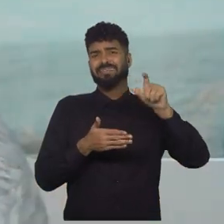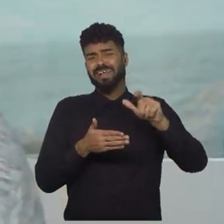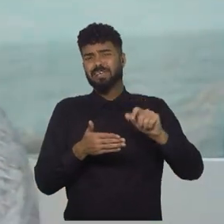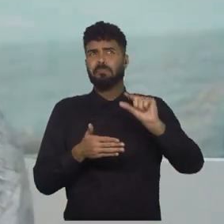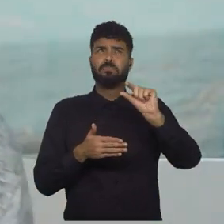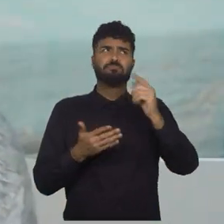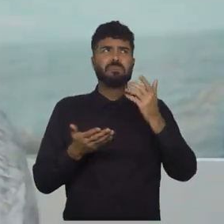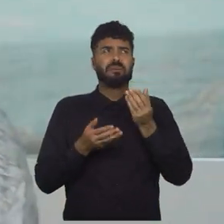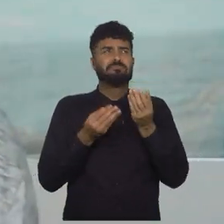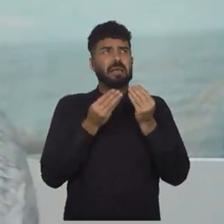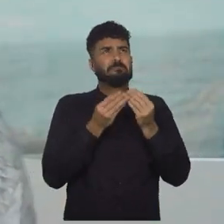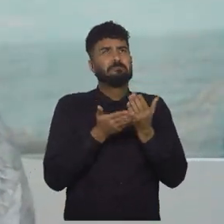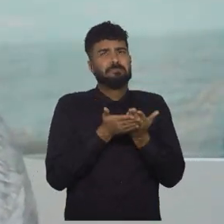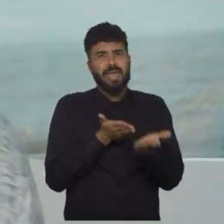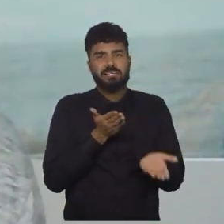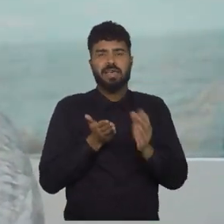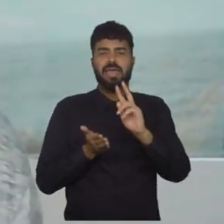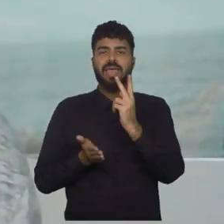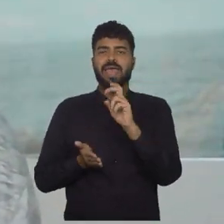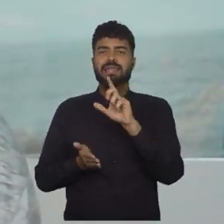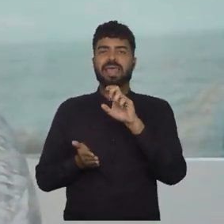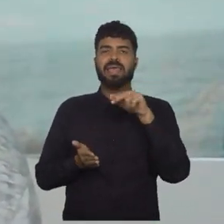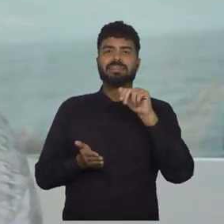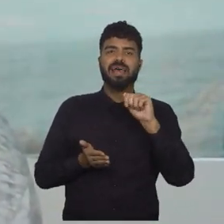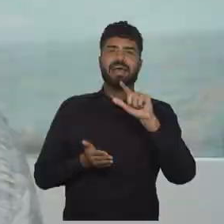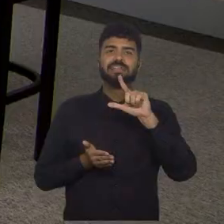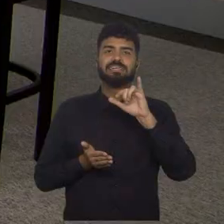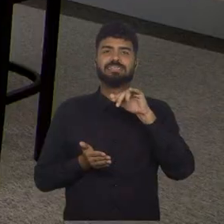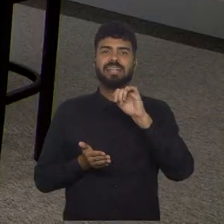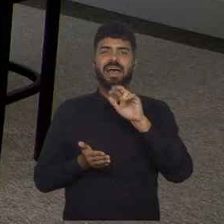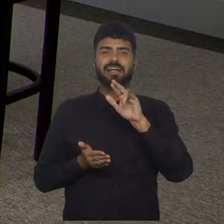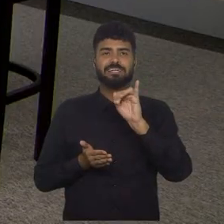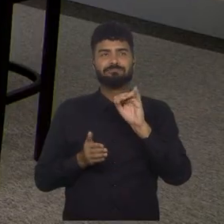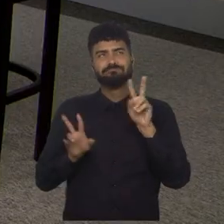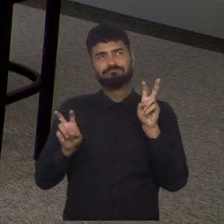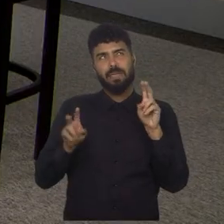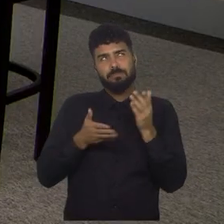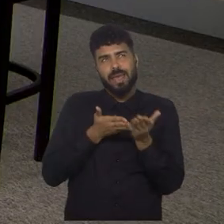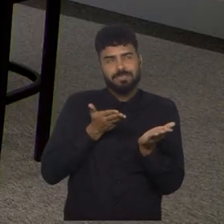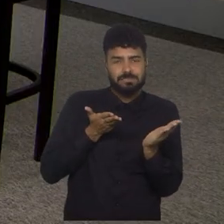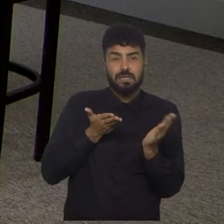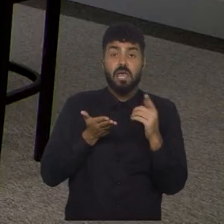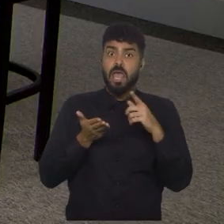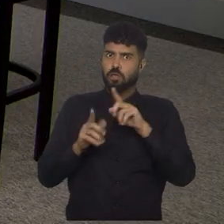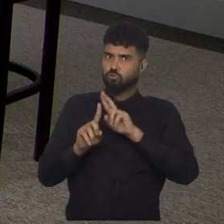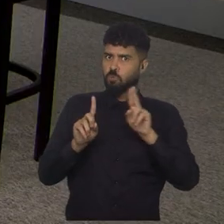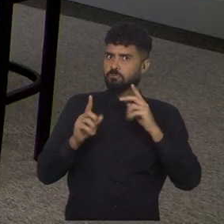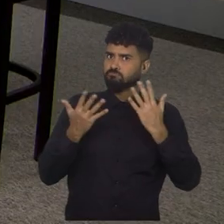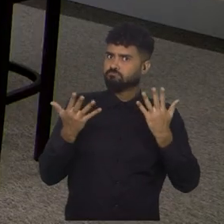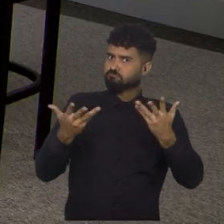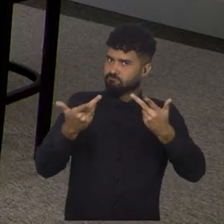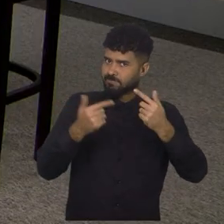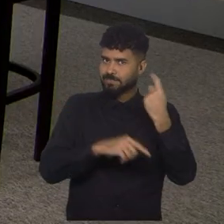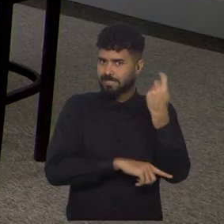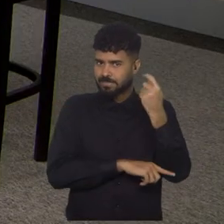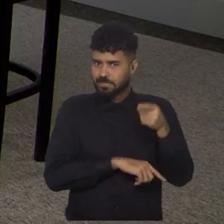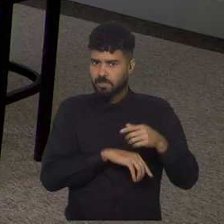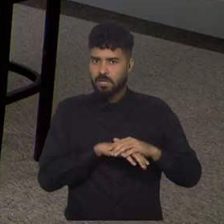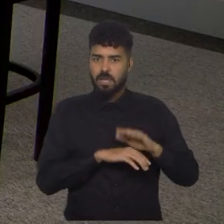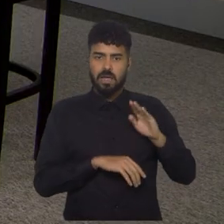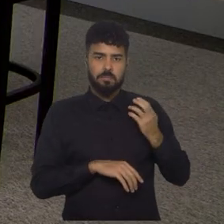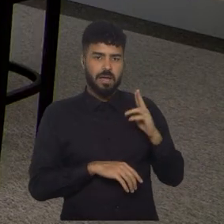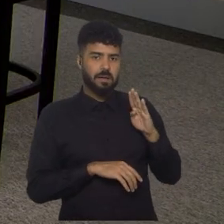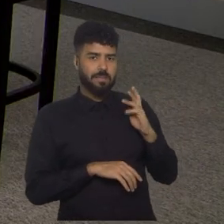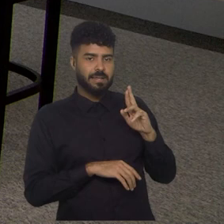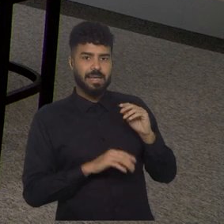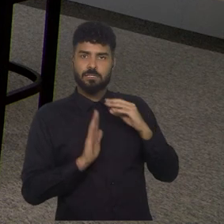né? Não sei se essa é a palavra, Helena Linari, né, que é um dos grandes nomes dessa seleção. E... eu falei da Bárbara Bonanceia, mas ela